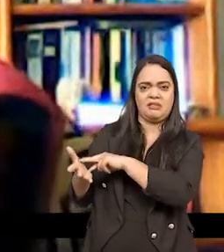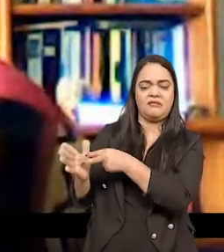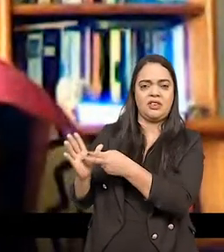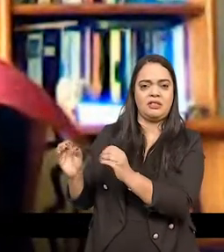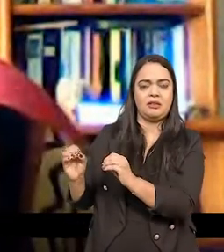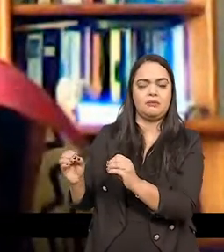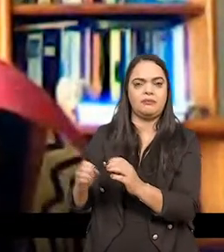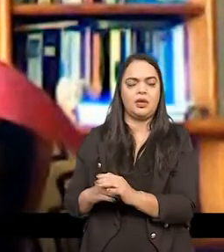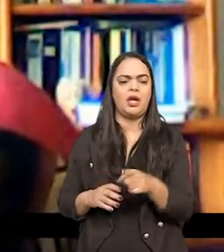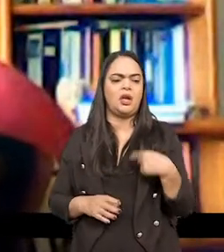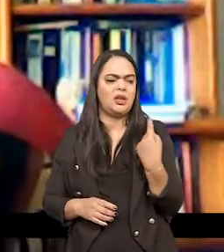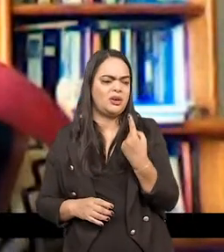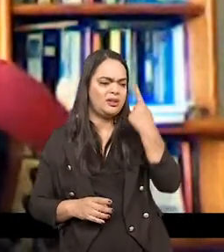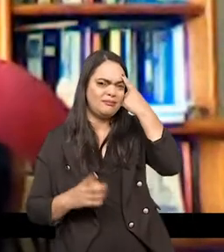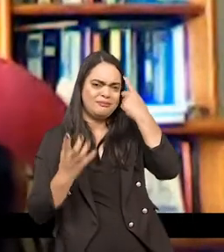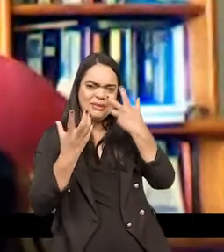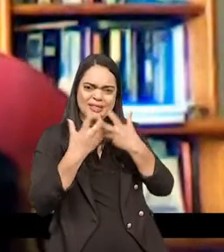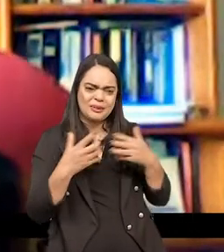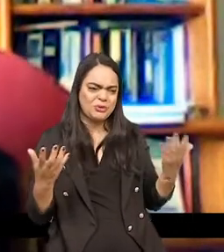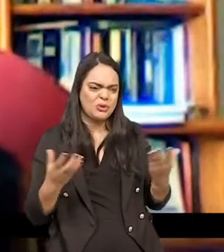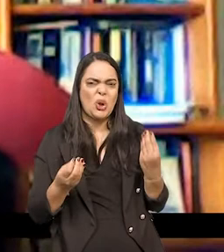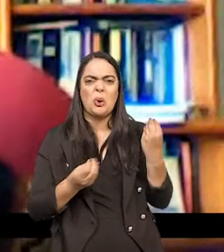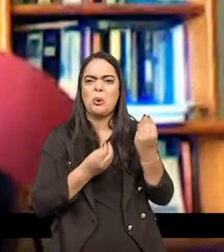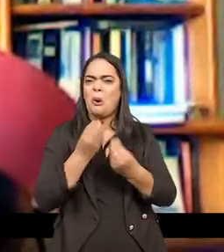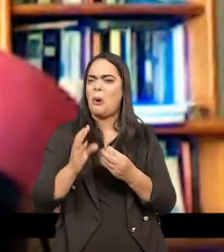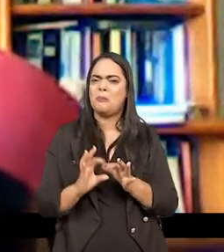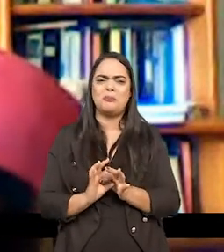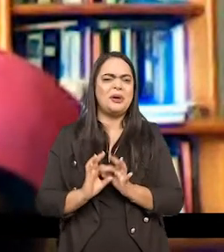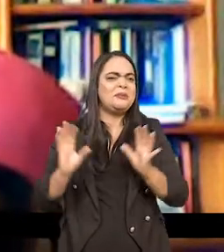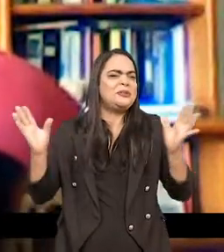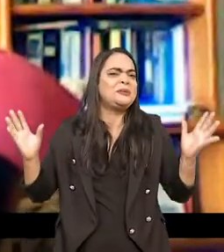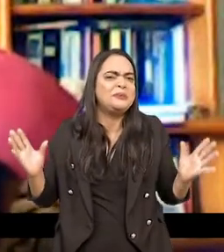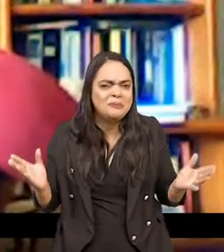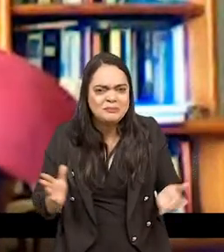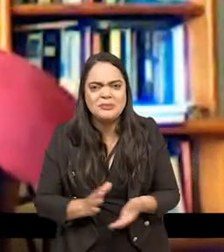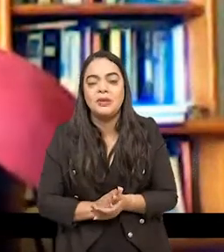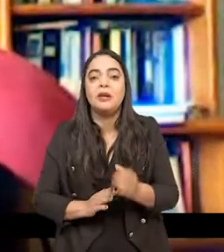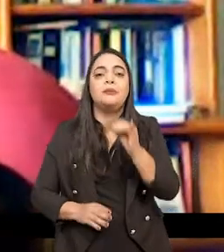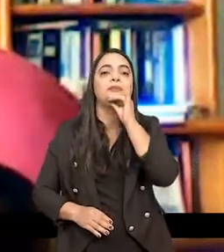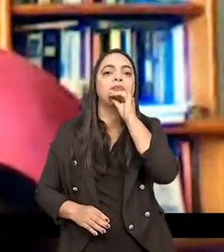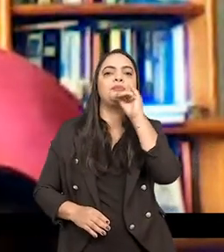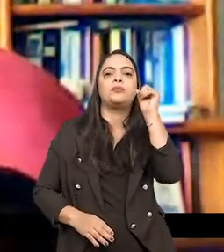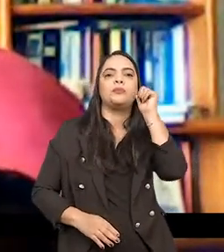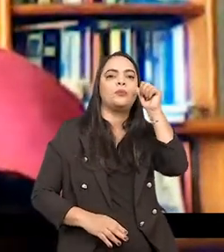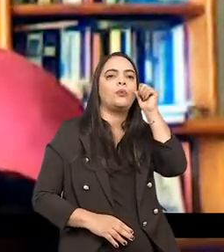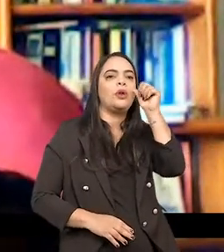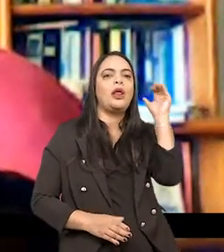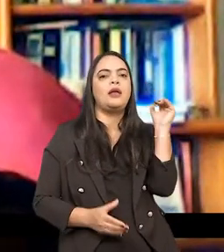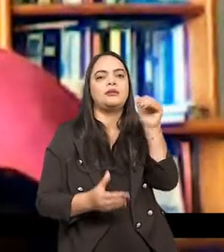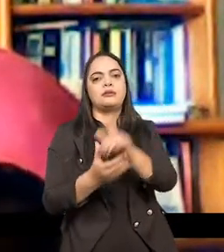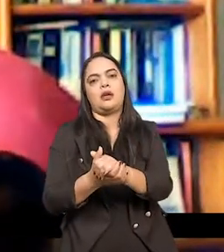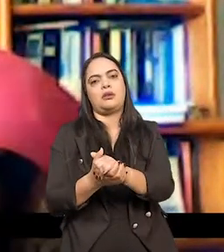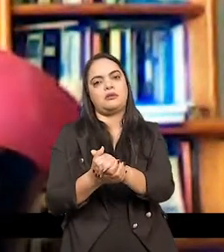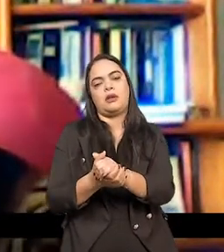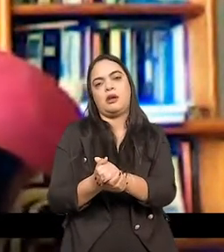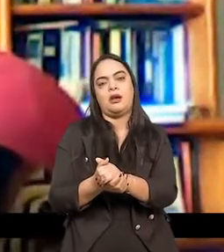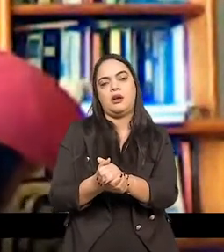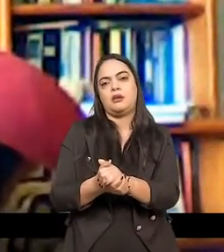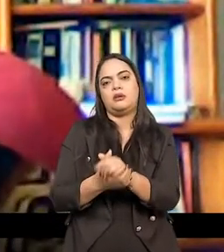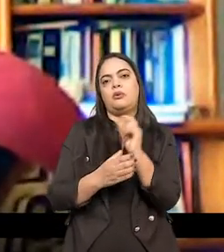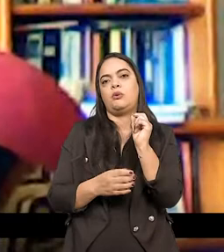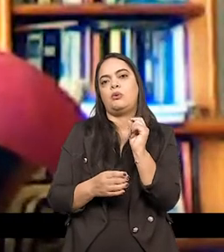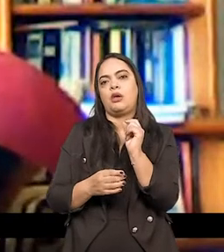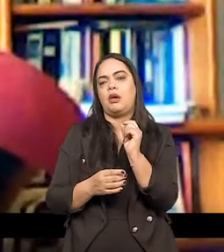é que nós deixamos isso? Por exemplo, as mulheres casadas eram incapazes, junto com